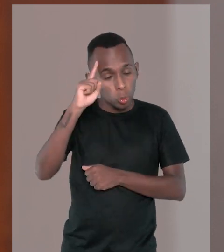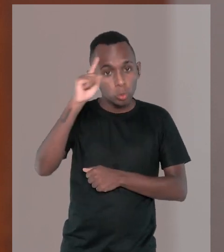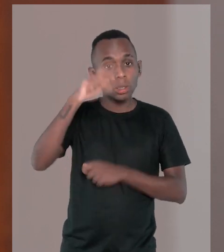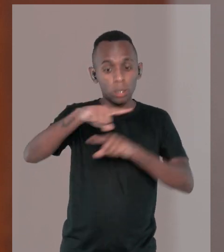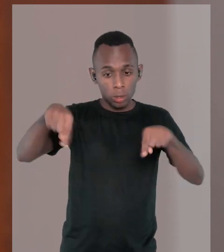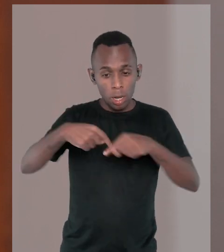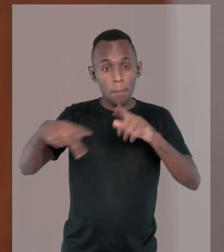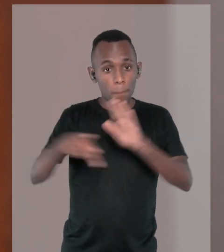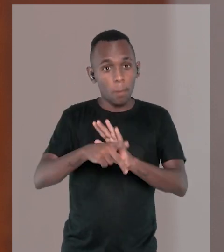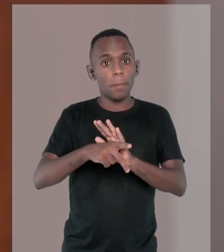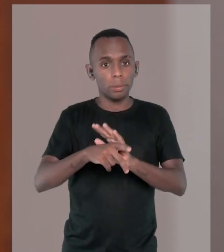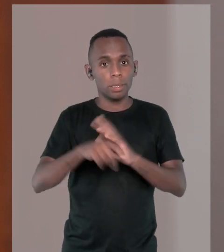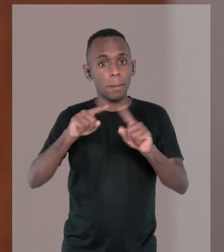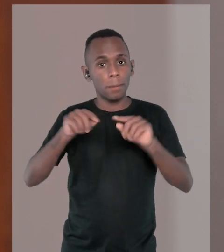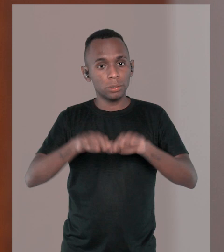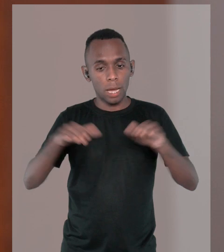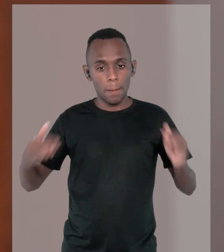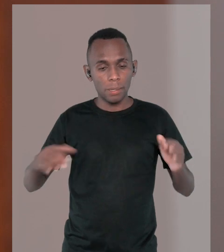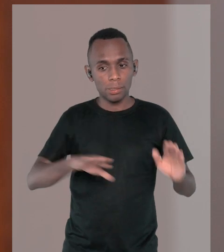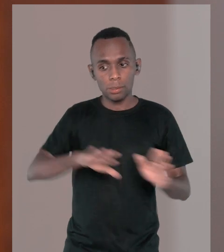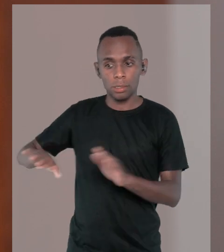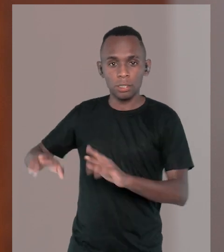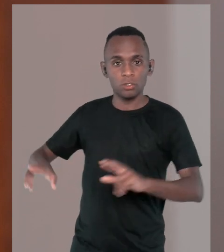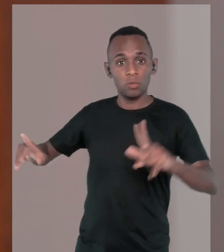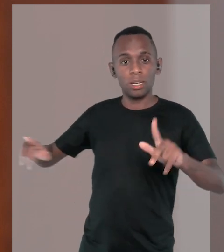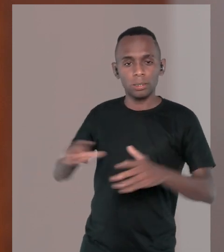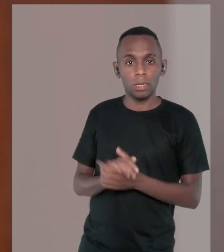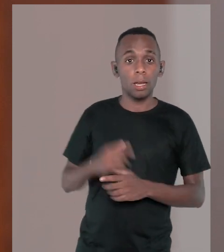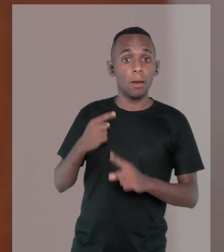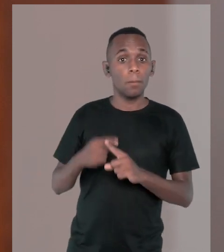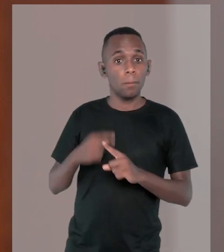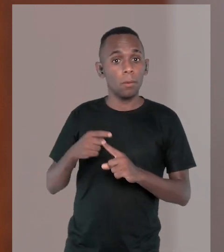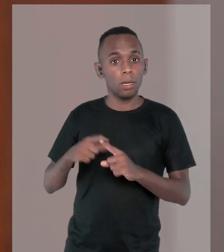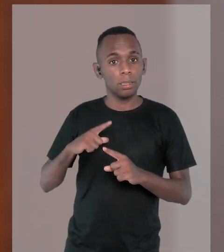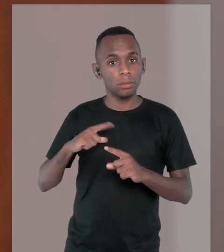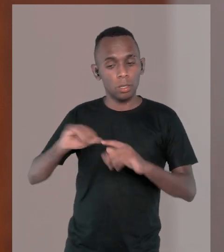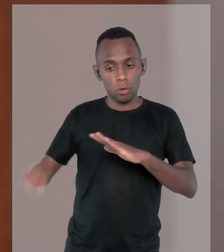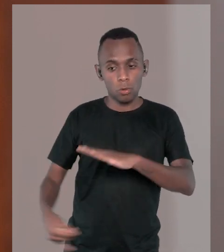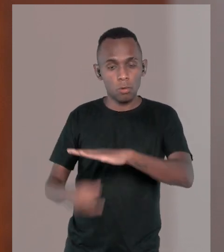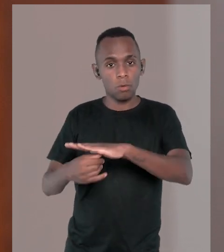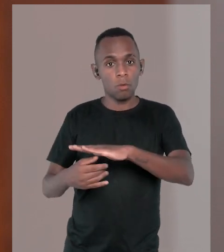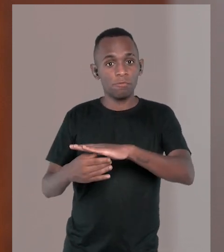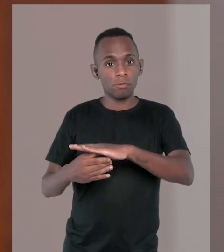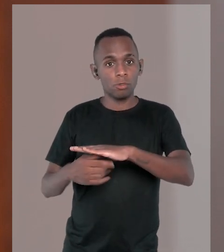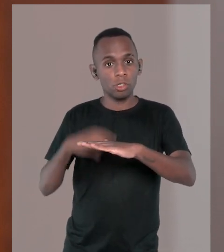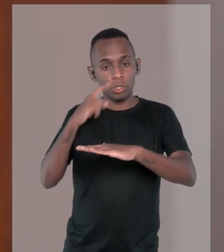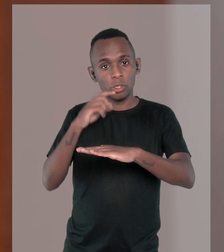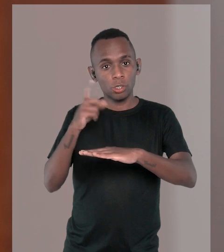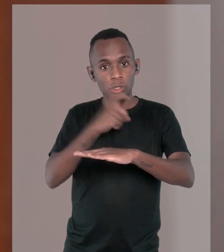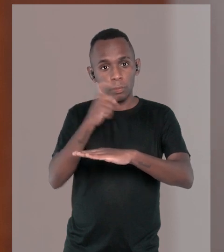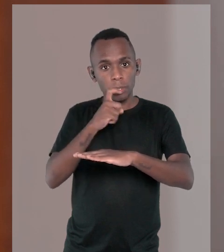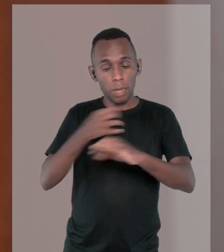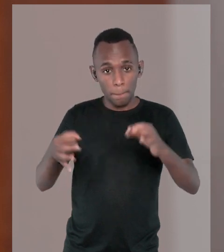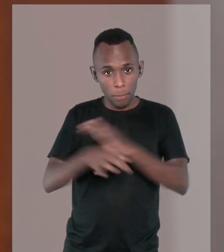dias. Mas a mesa deles é reservada, porque ela tem um fundo falso. Quando eles terminam